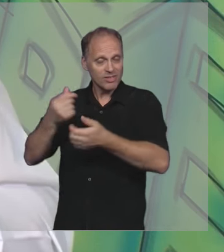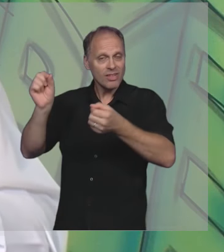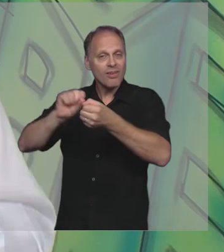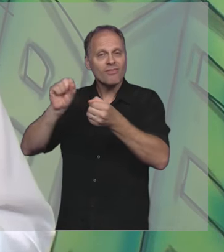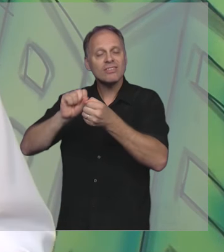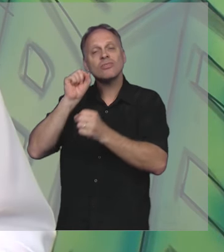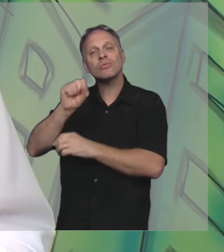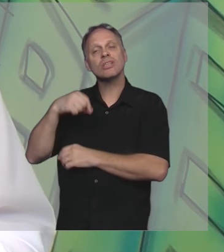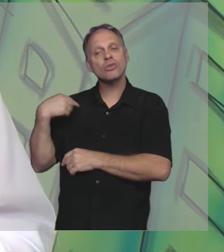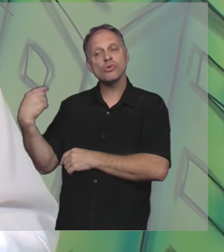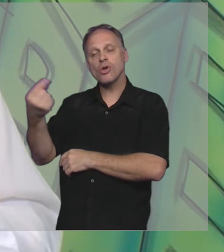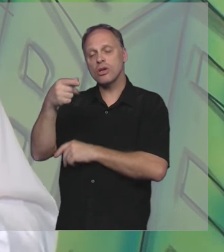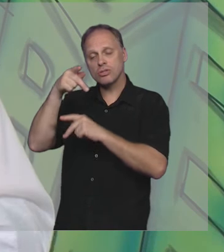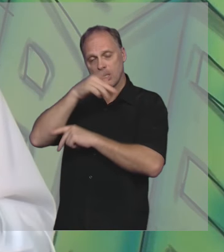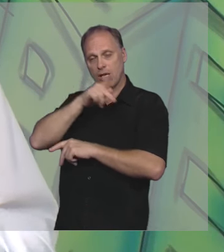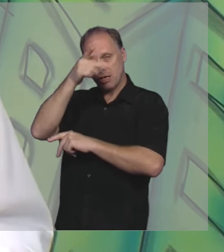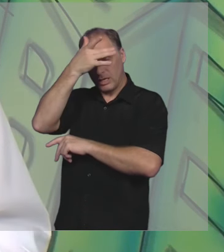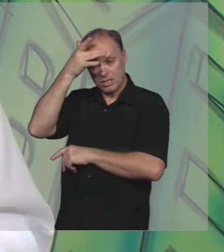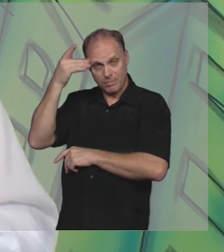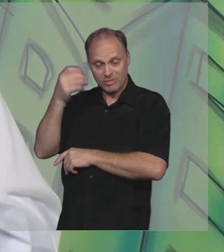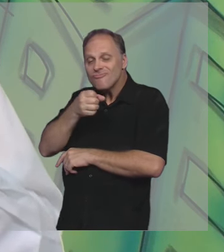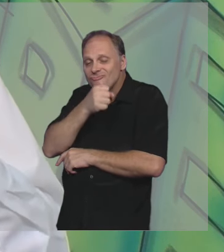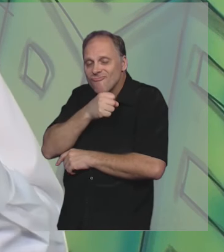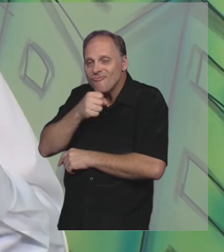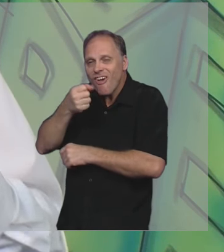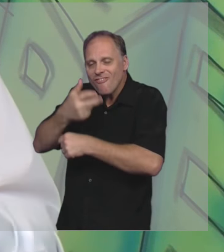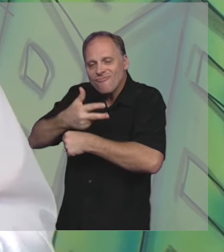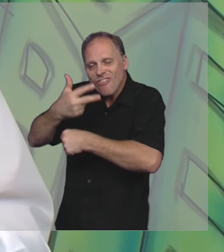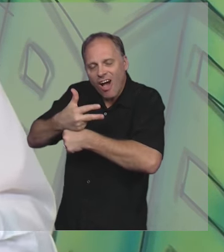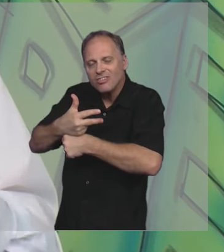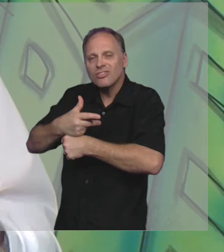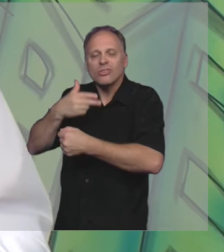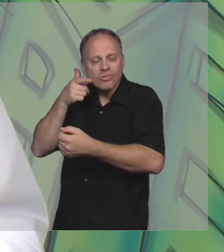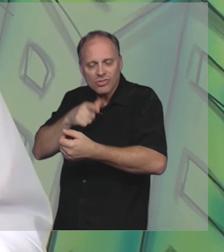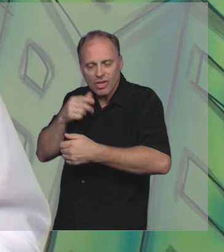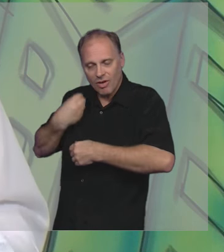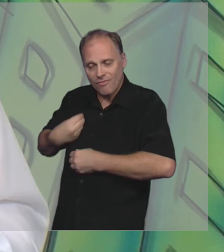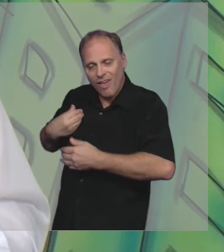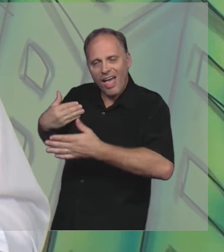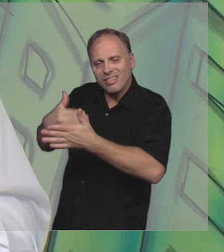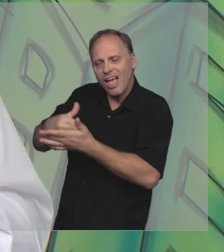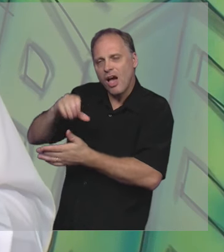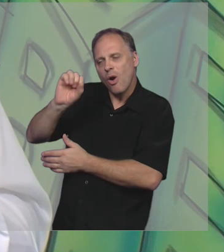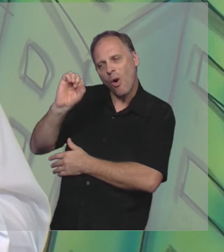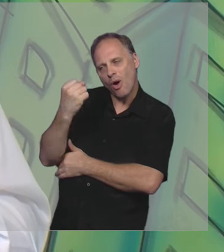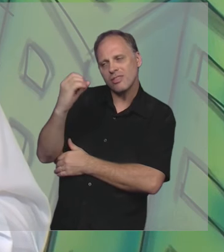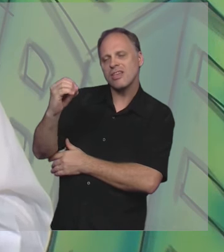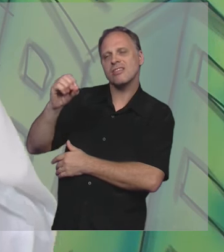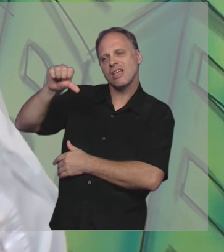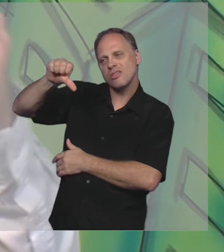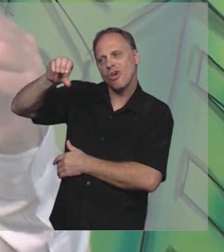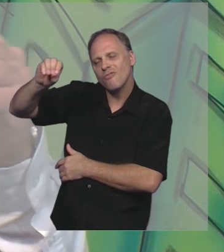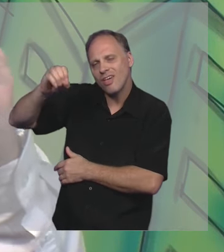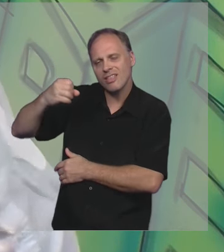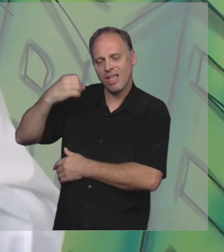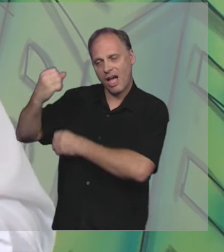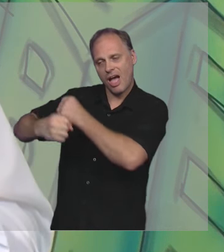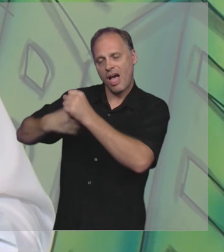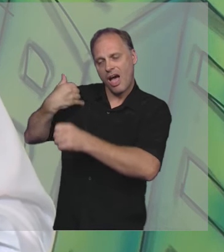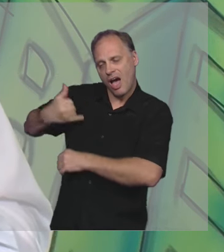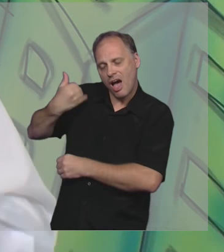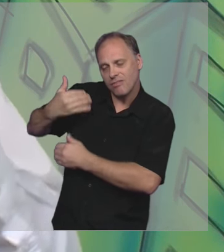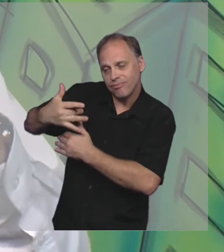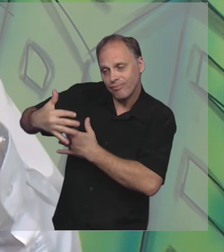estamos fazendo que os nossos idosos cheguem até os seus 80, 90 anos. Então a gente conseguiu avançar